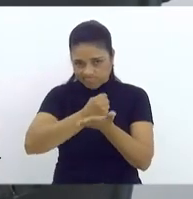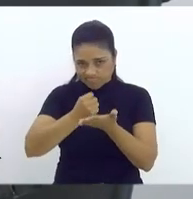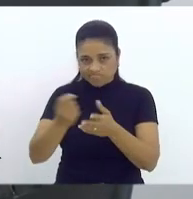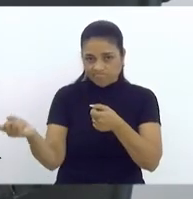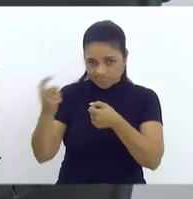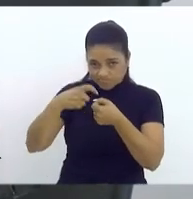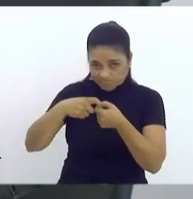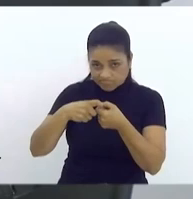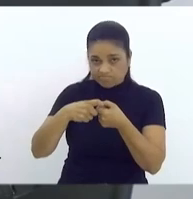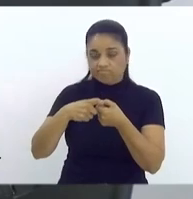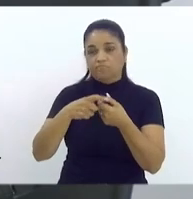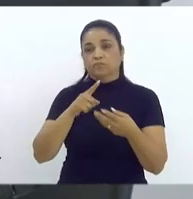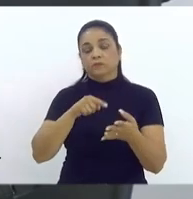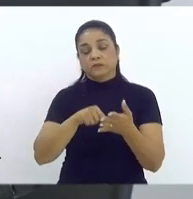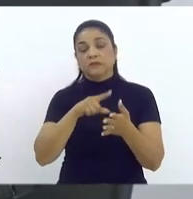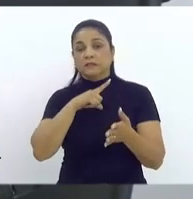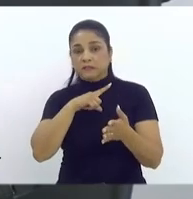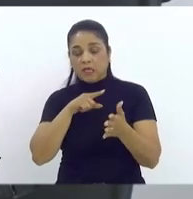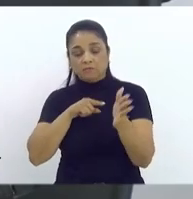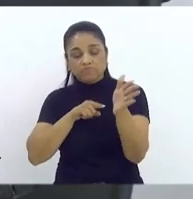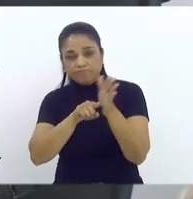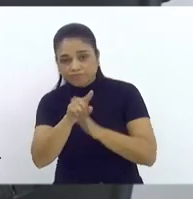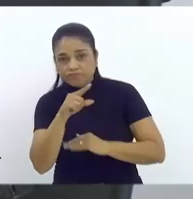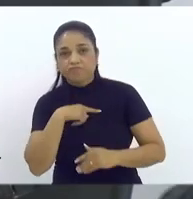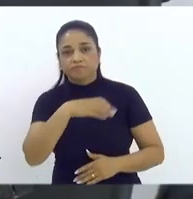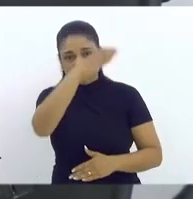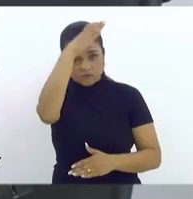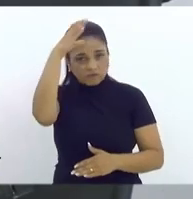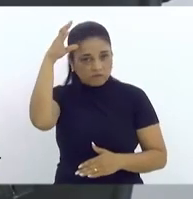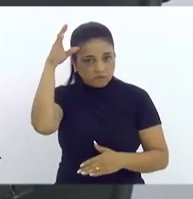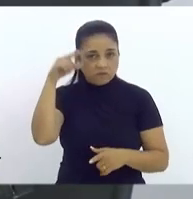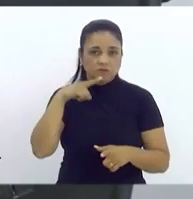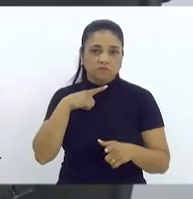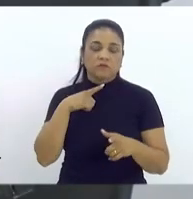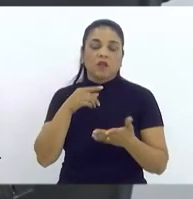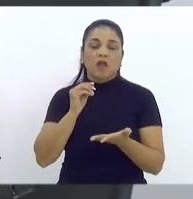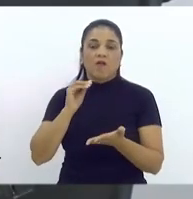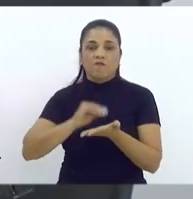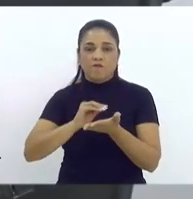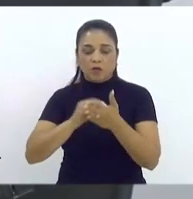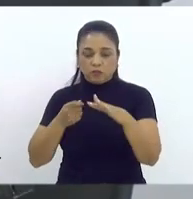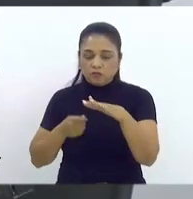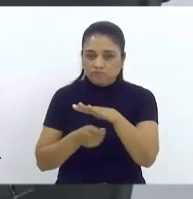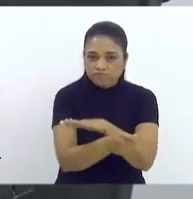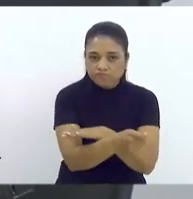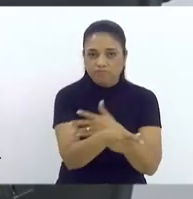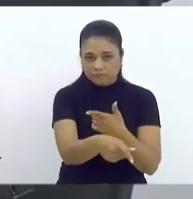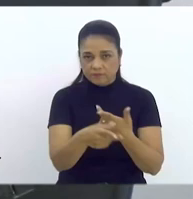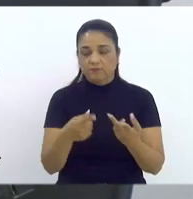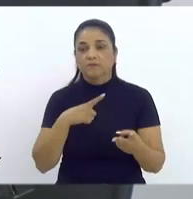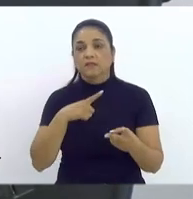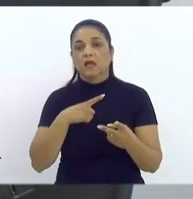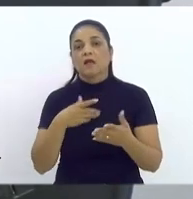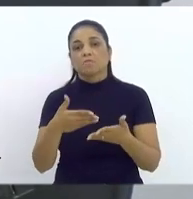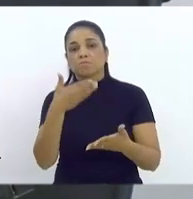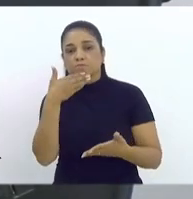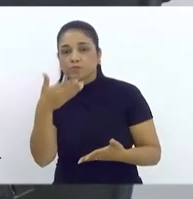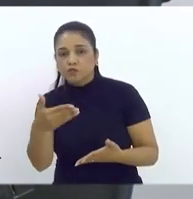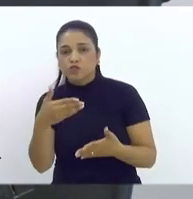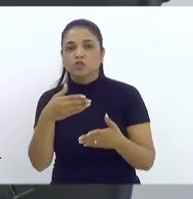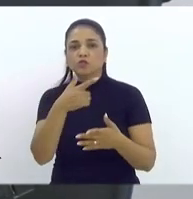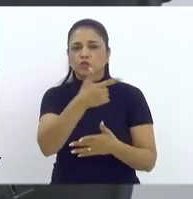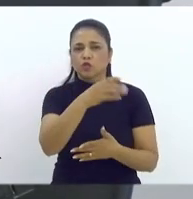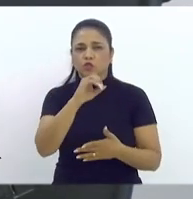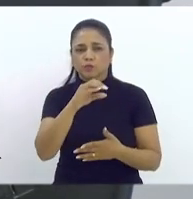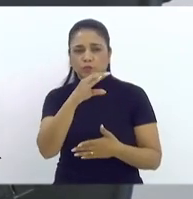pergunta. Se existem consumidores que não foram ligados devido à falta de investimento da concessionária? Há solicitações desde 2002 que